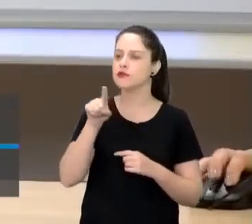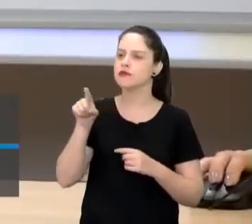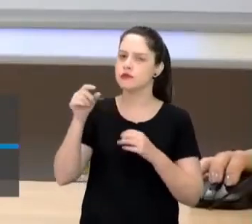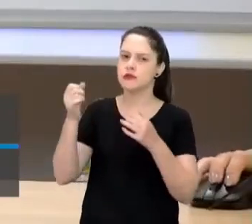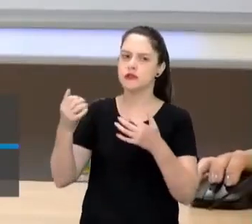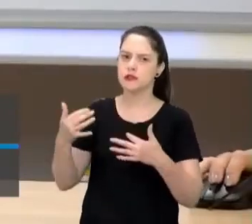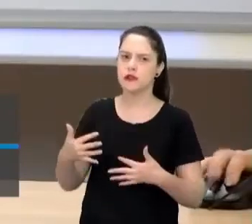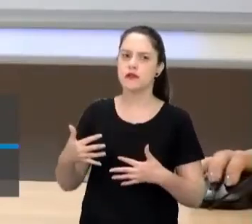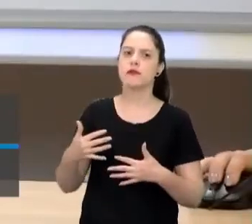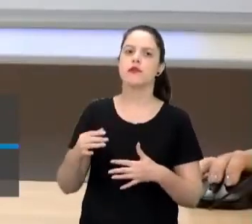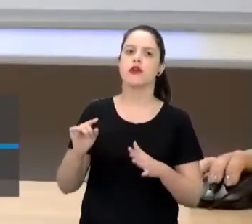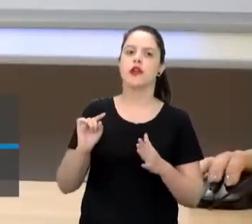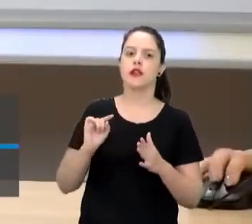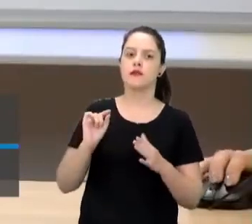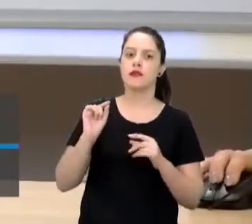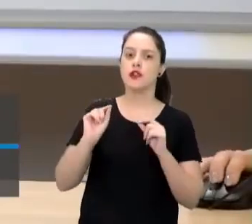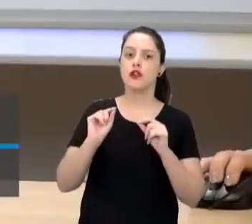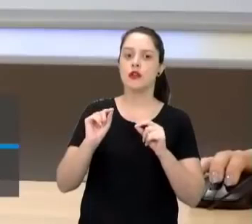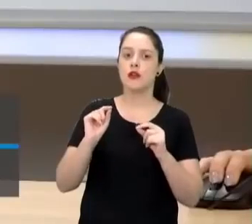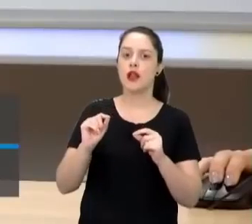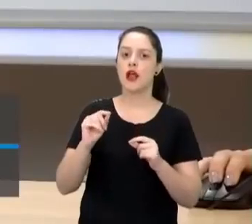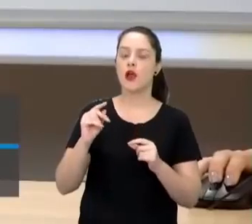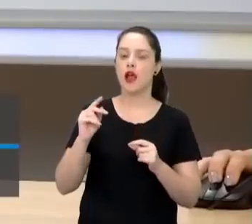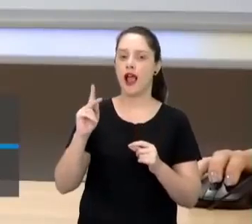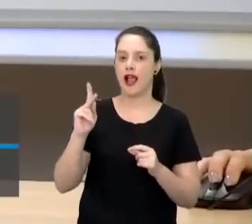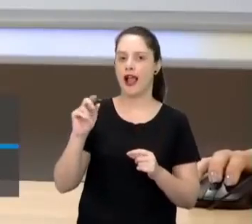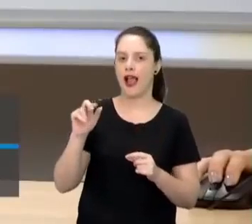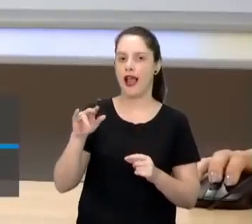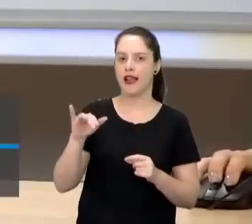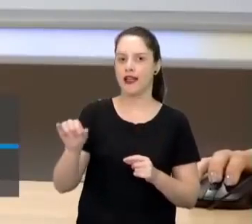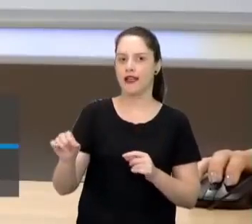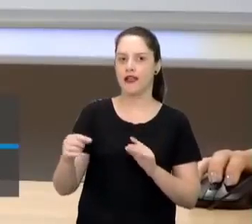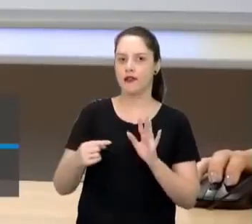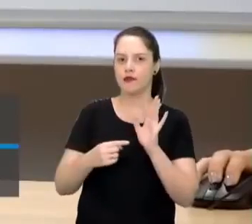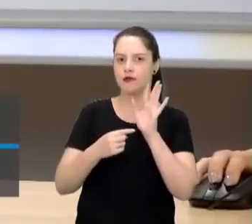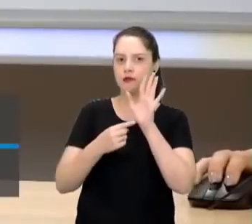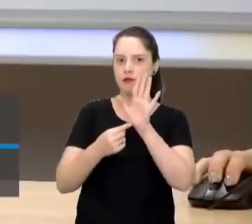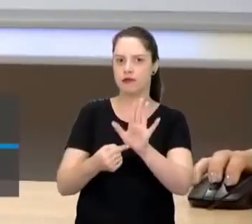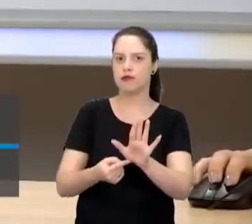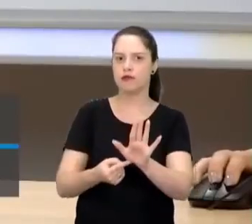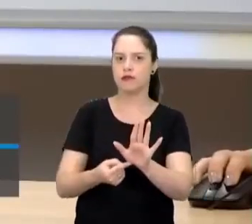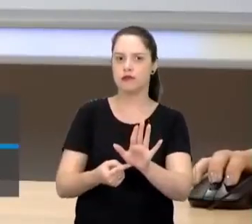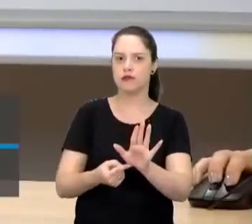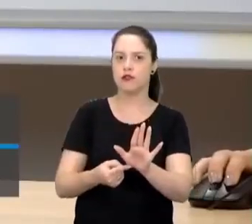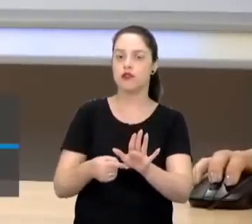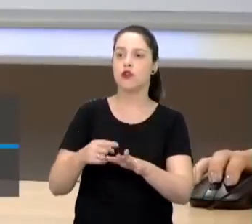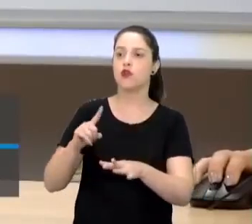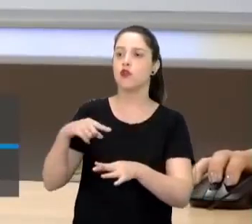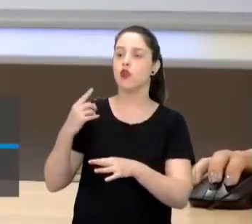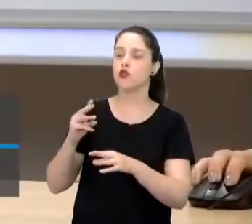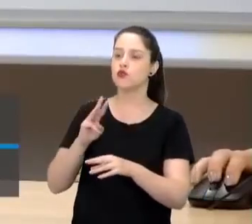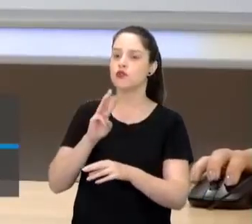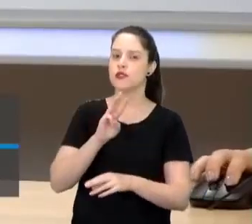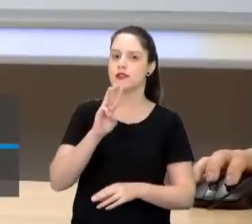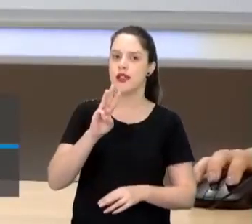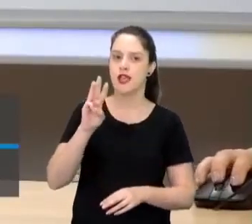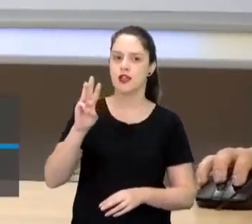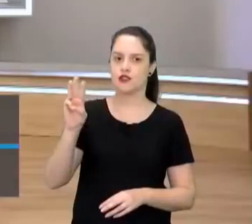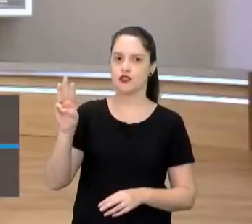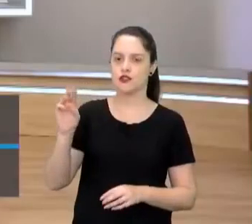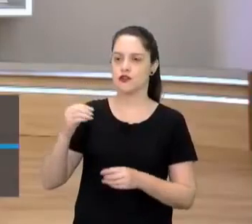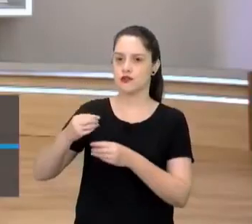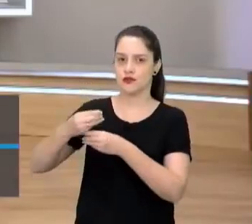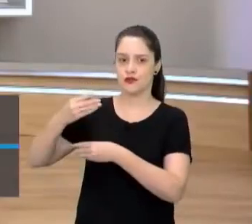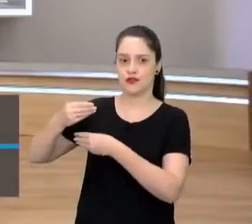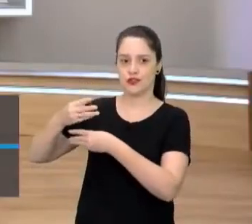vocês apontaram, eu queria pedir para a Karina colocar o link do nosso site aqui no